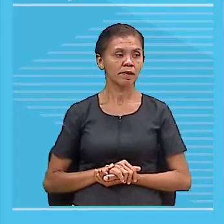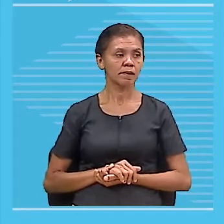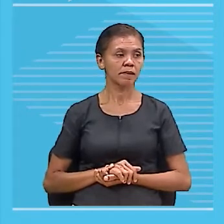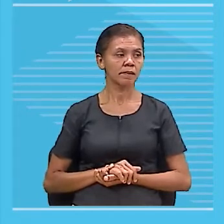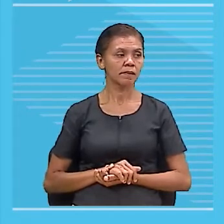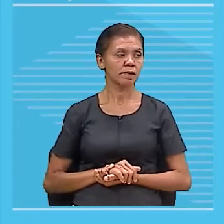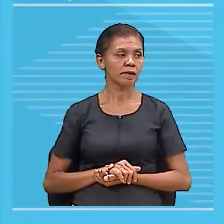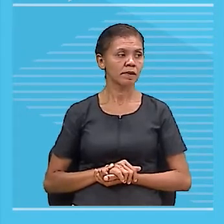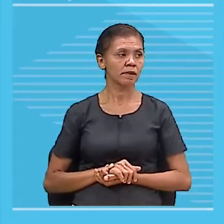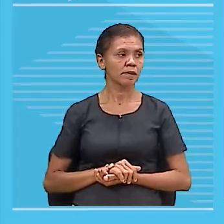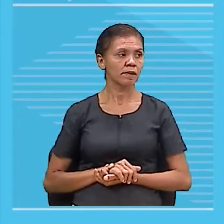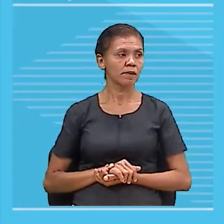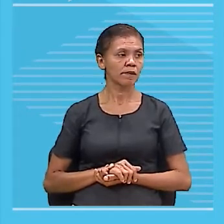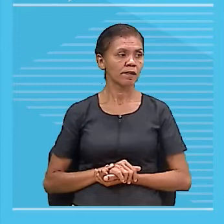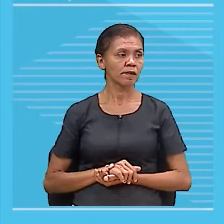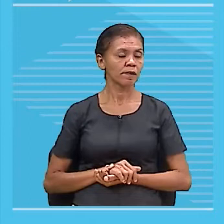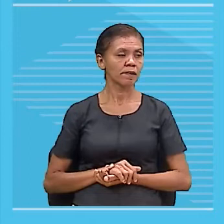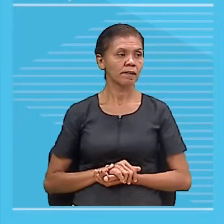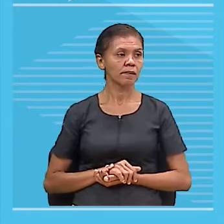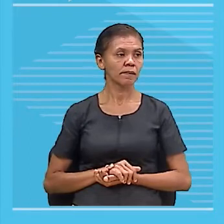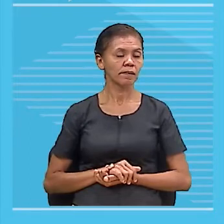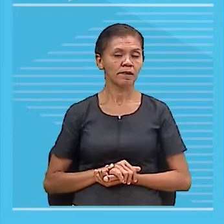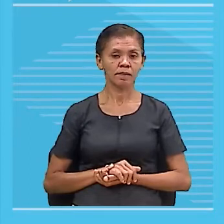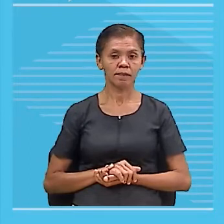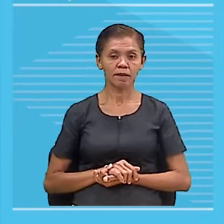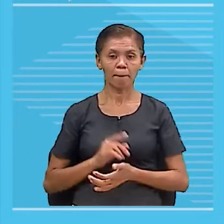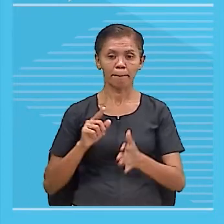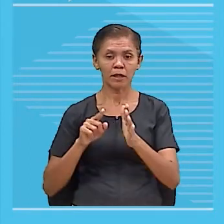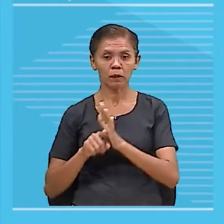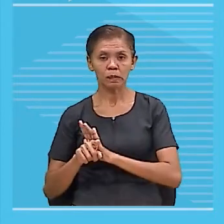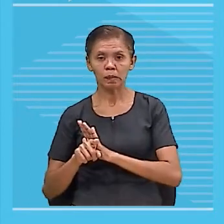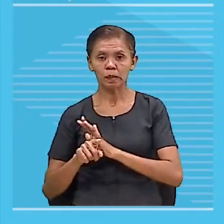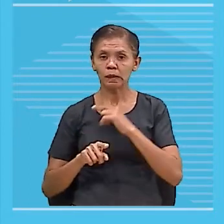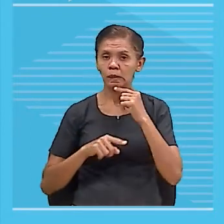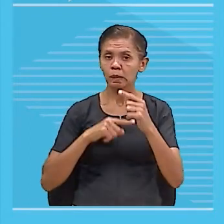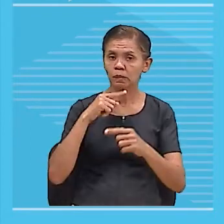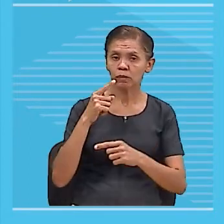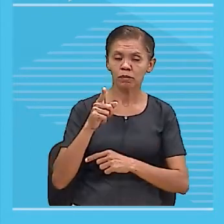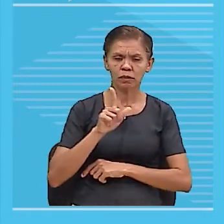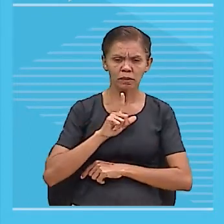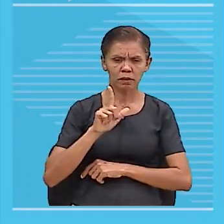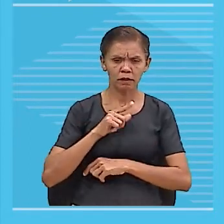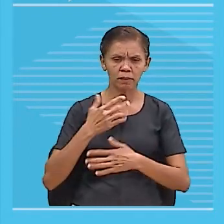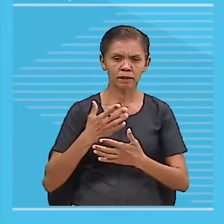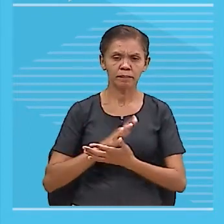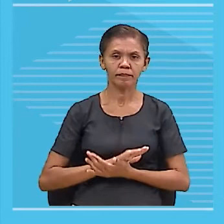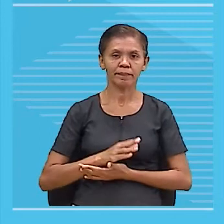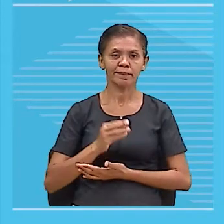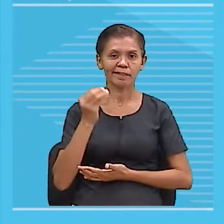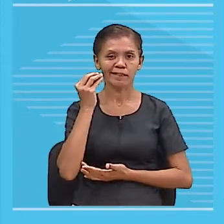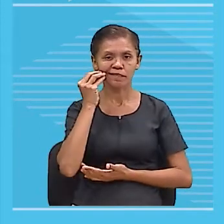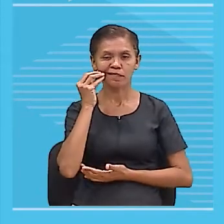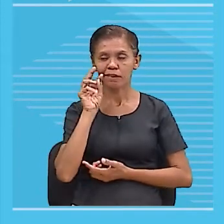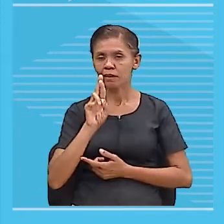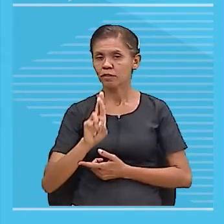sendo o nosso gabarito. Ficou alguma dúvida? Tentei resolver o mais simples para vocês,